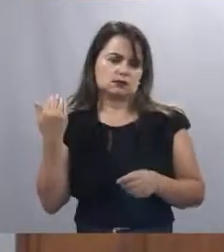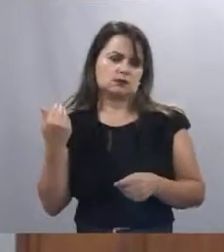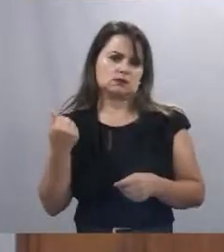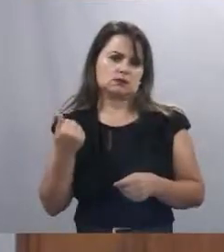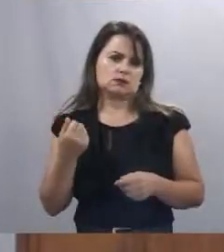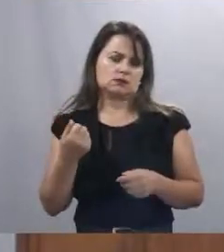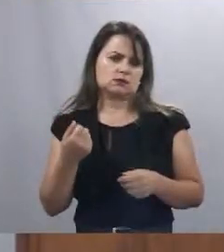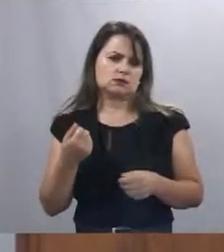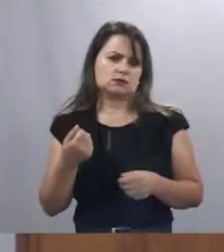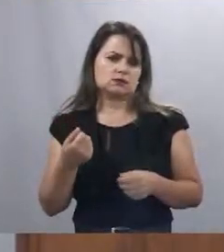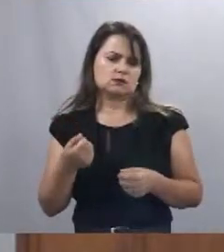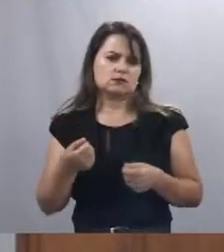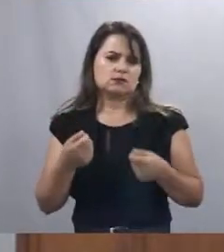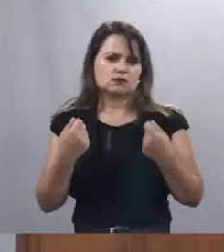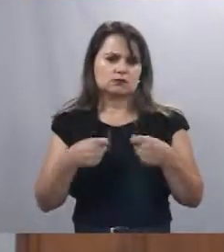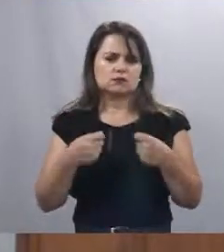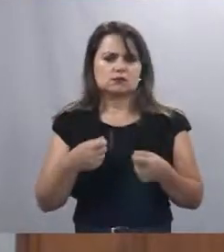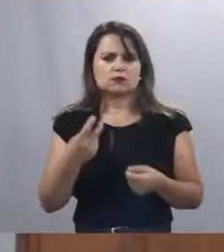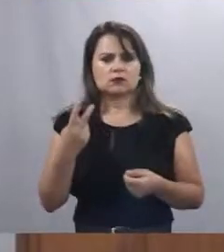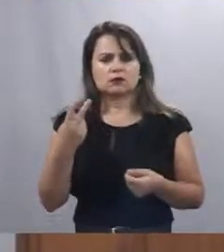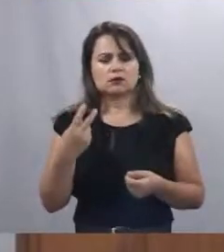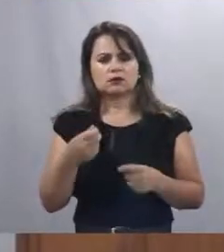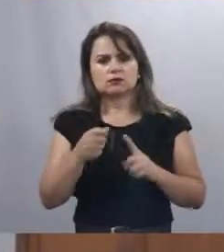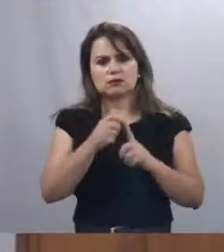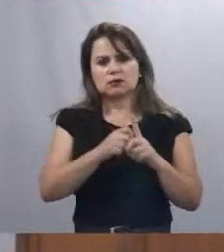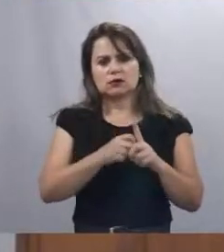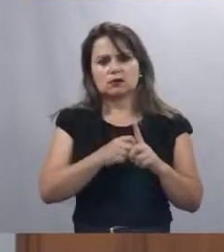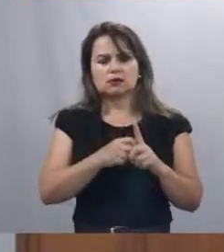2,5 para os funcionários em agosto, setembro,